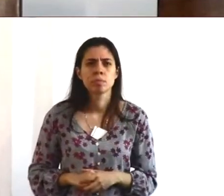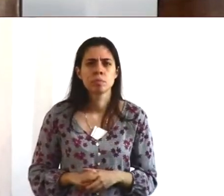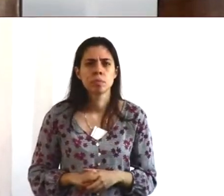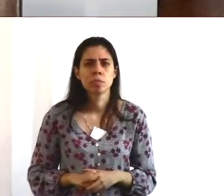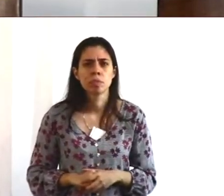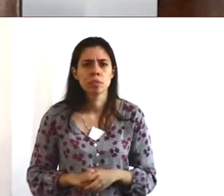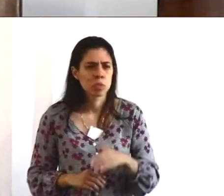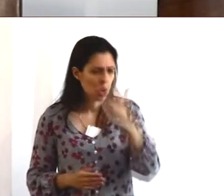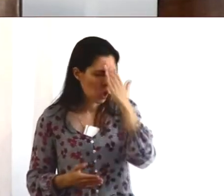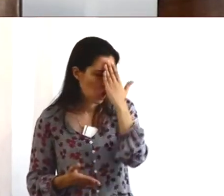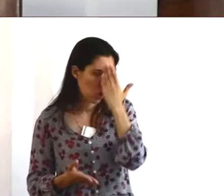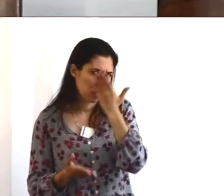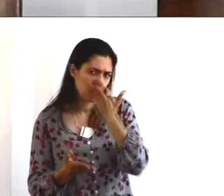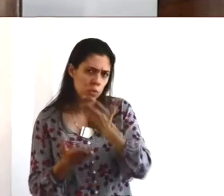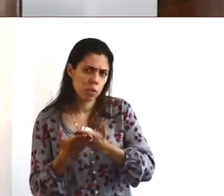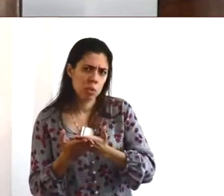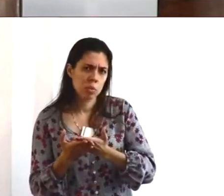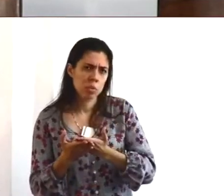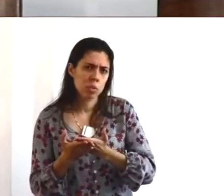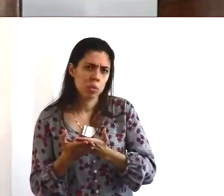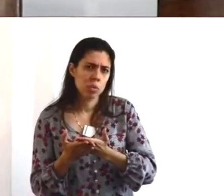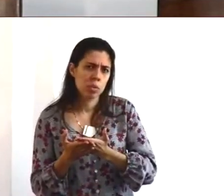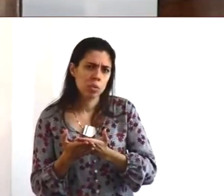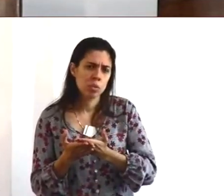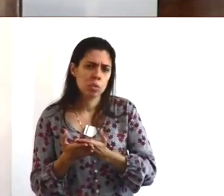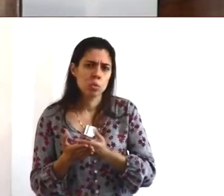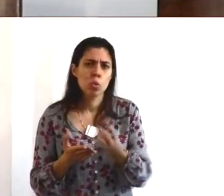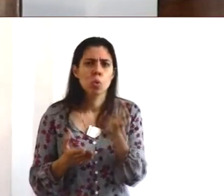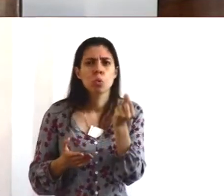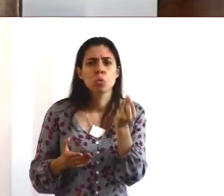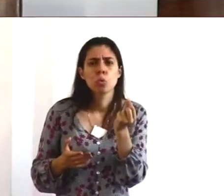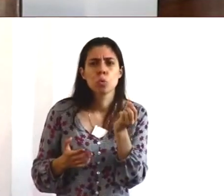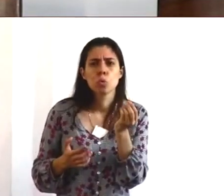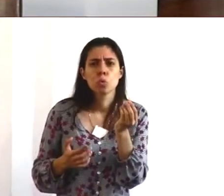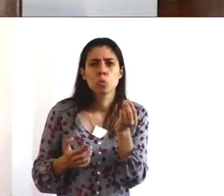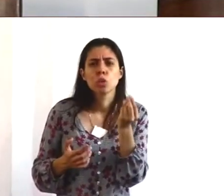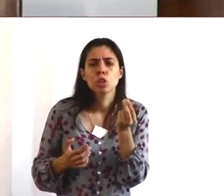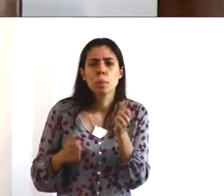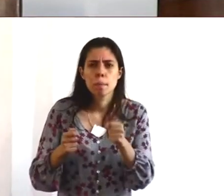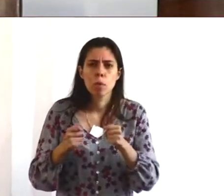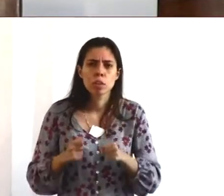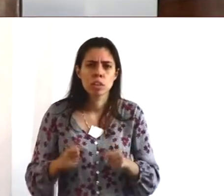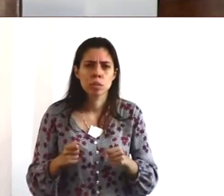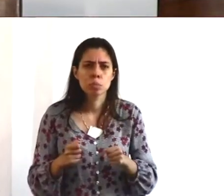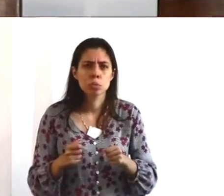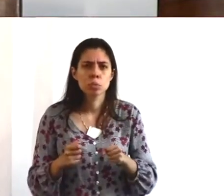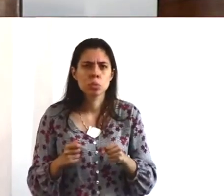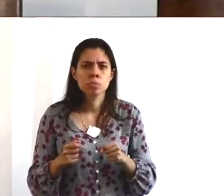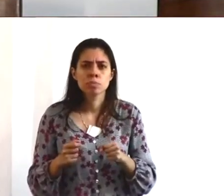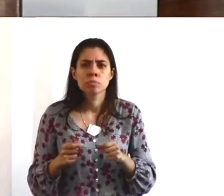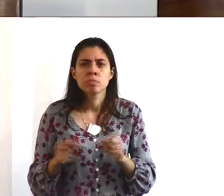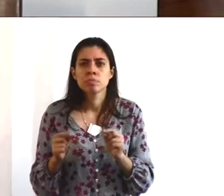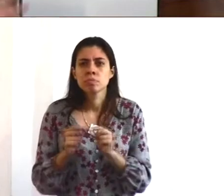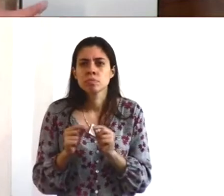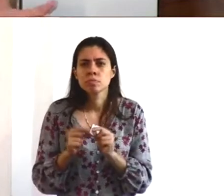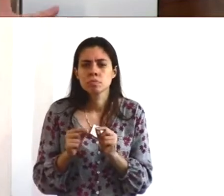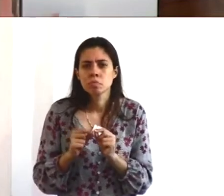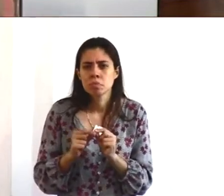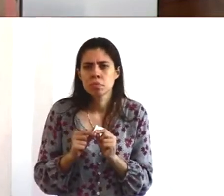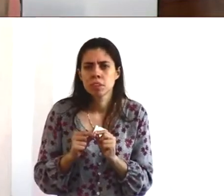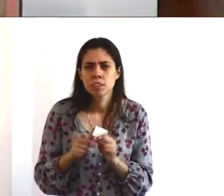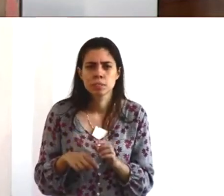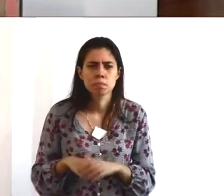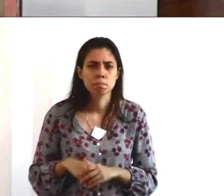solução. Às vezes nós confiamos em líderes que se levantam como Messias neste